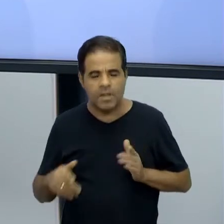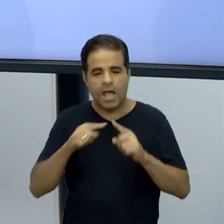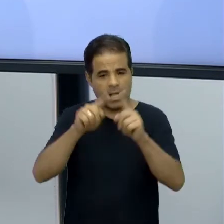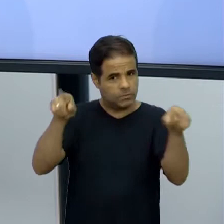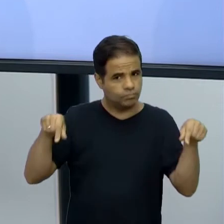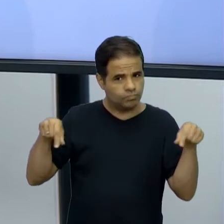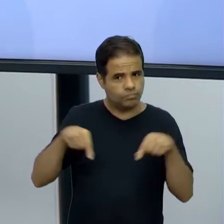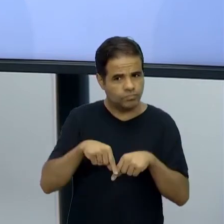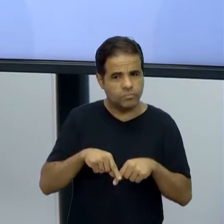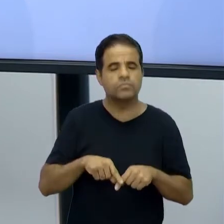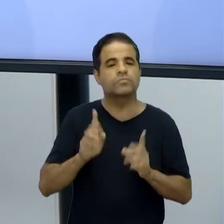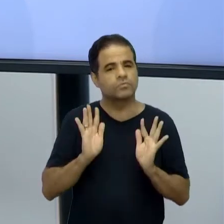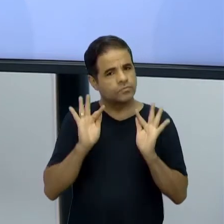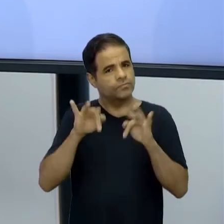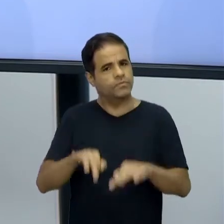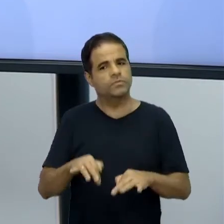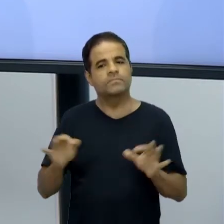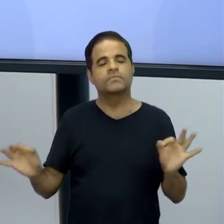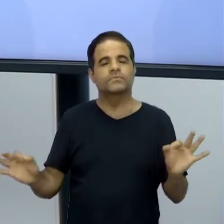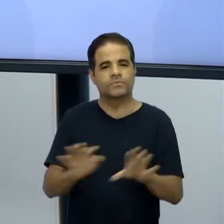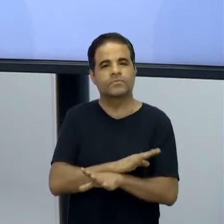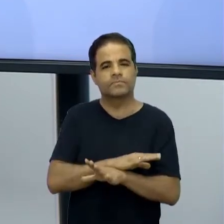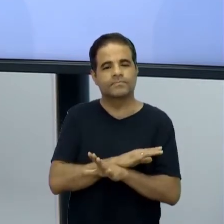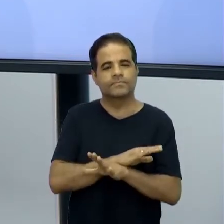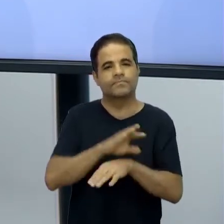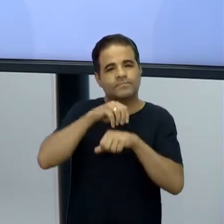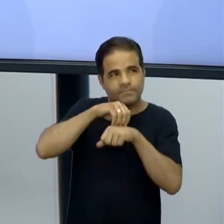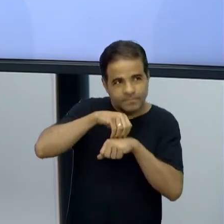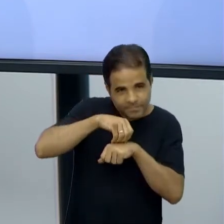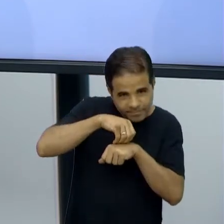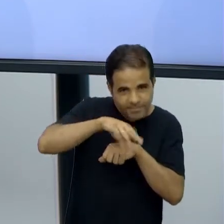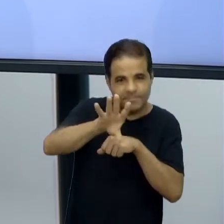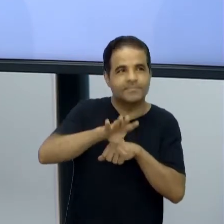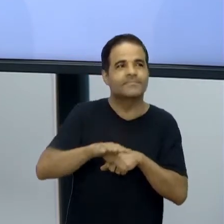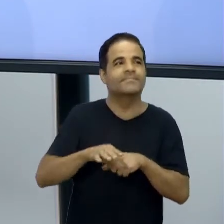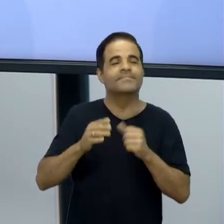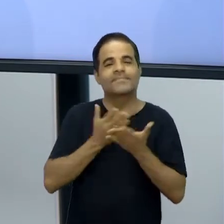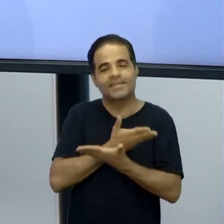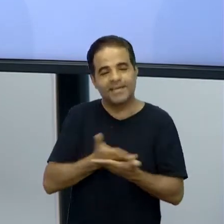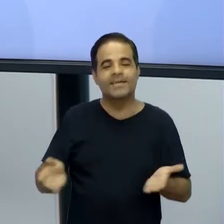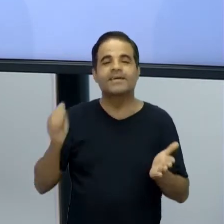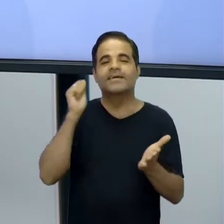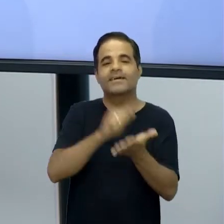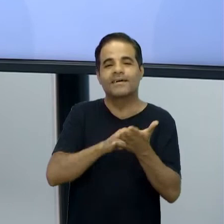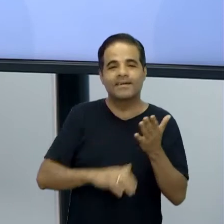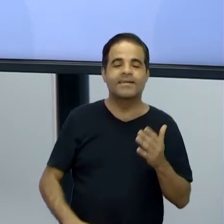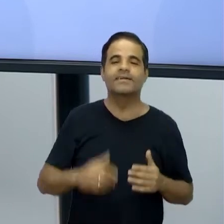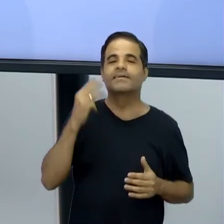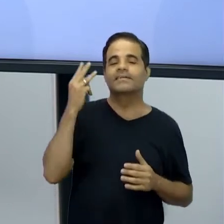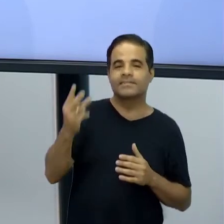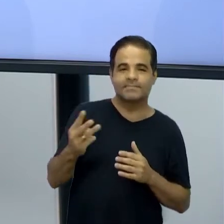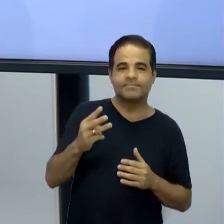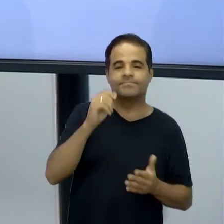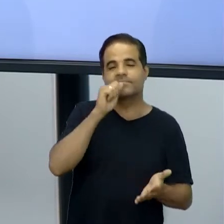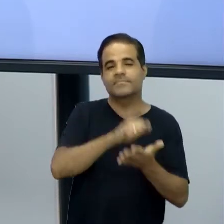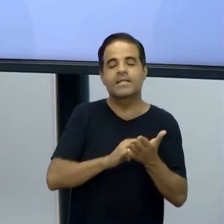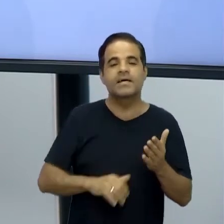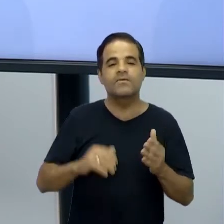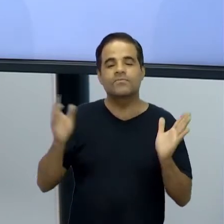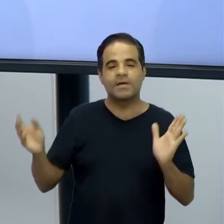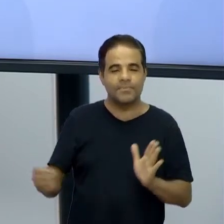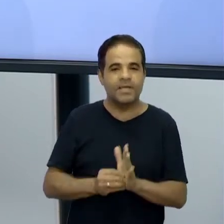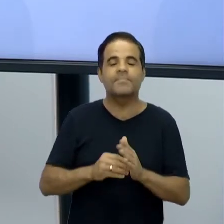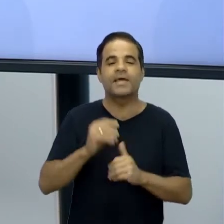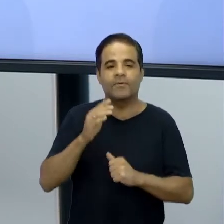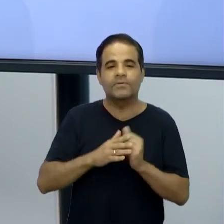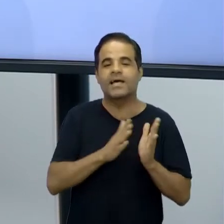estúdio, e aí a gente finalizou o jogo, dando o nome para ele. Ainda na atividade 3, deixa aqui, eu vou